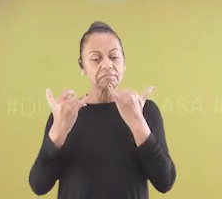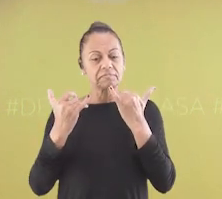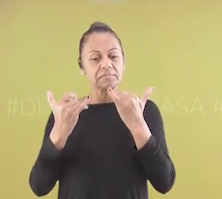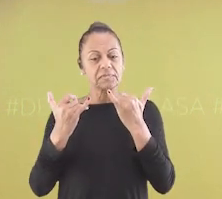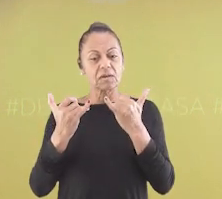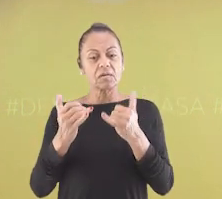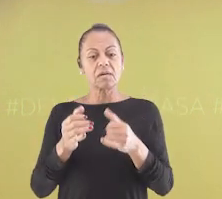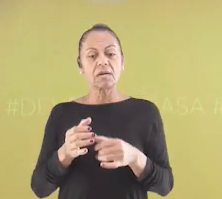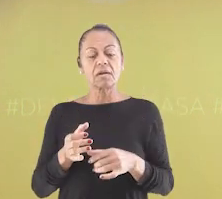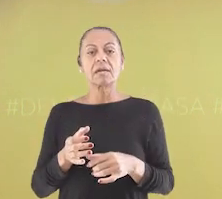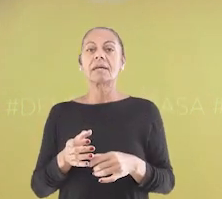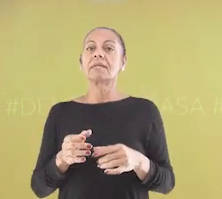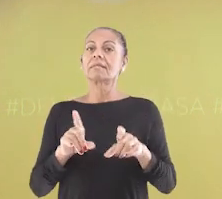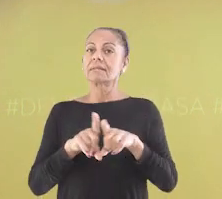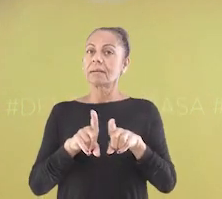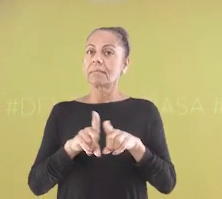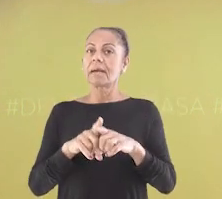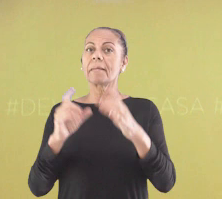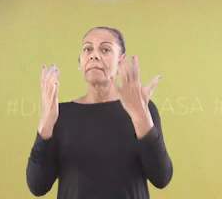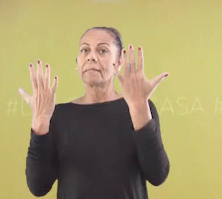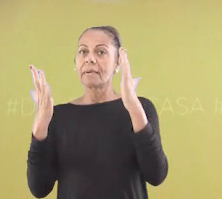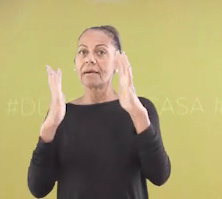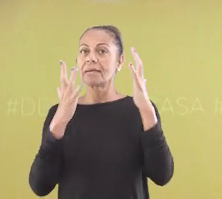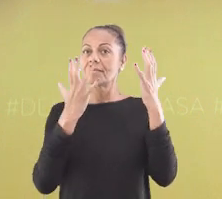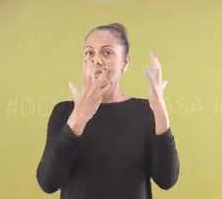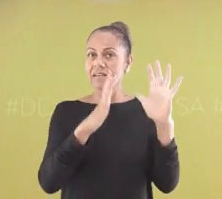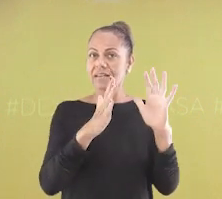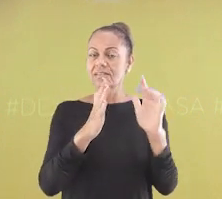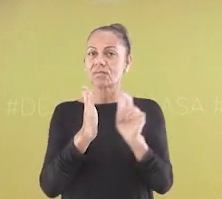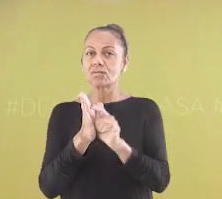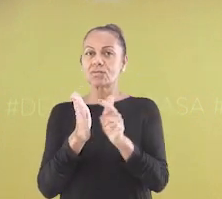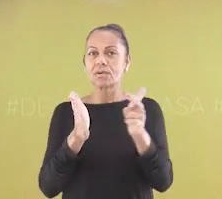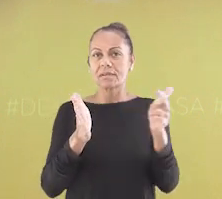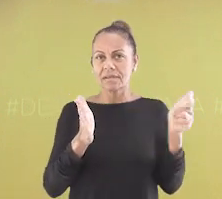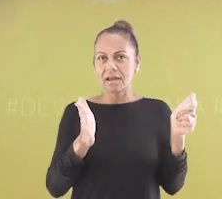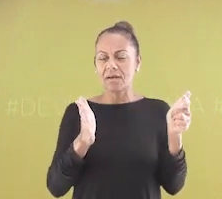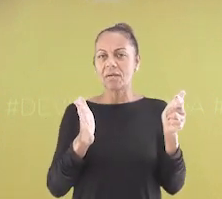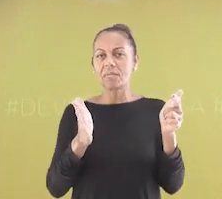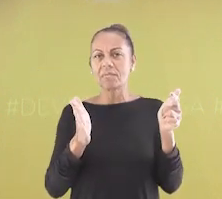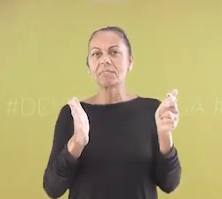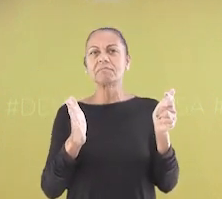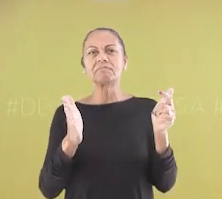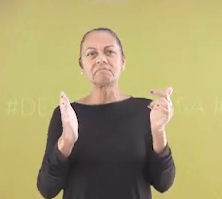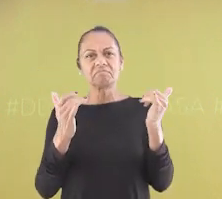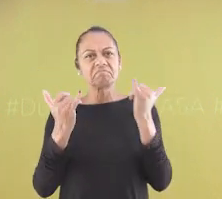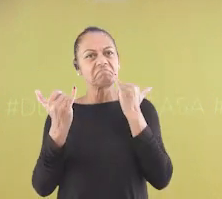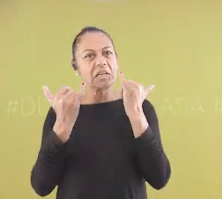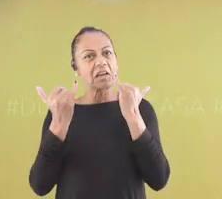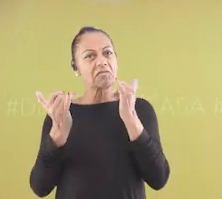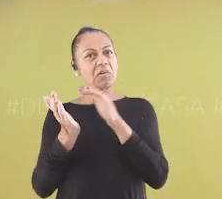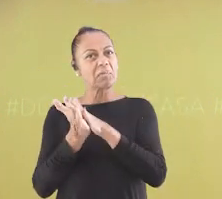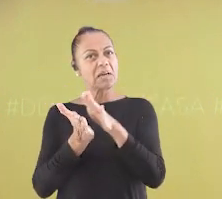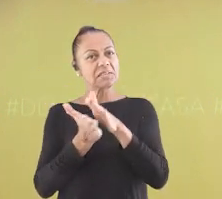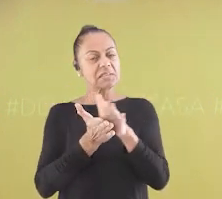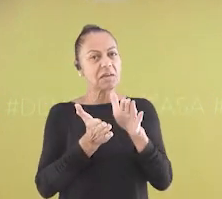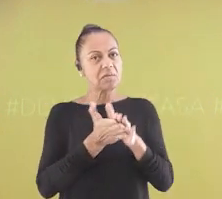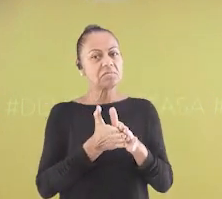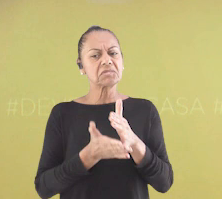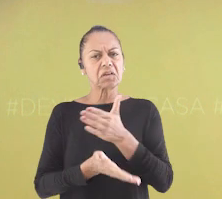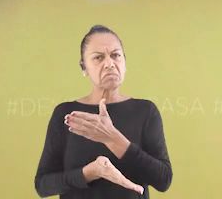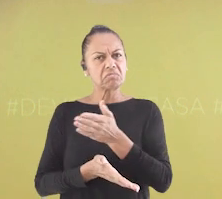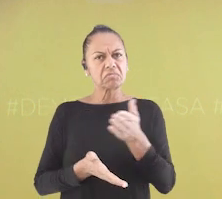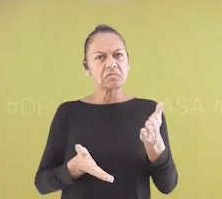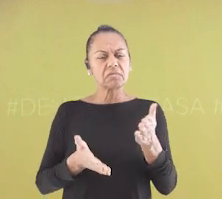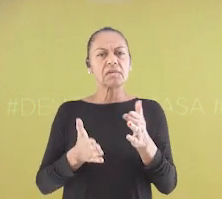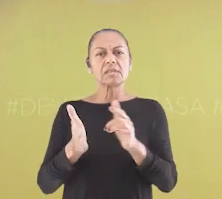desenvolvê-lo adequadamente. O remetente, antes da conclusão da carta, também parabeniza mais uma vez o jornal pela publicação.